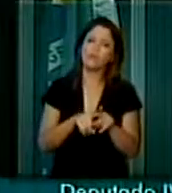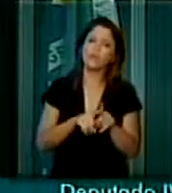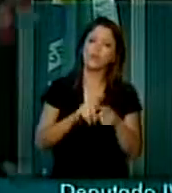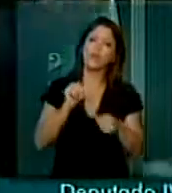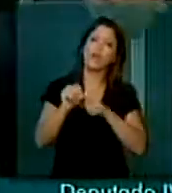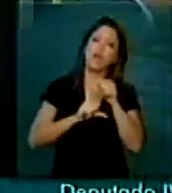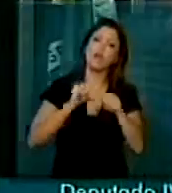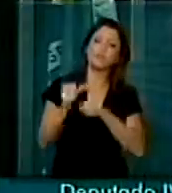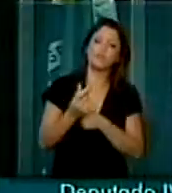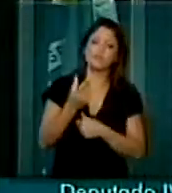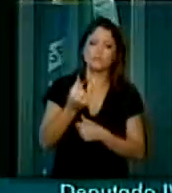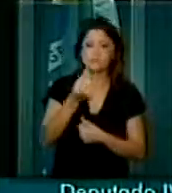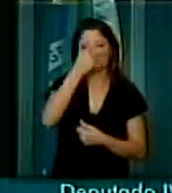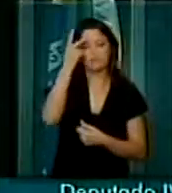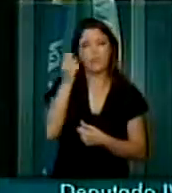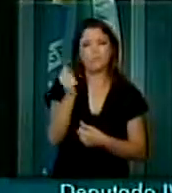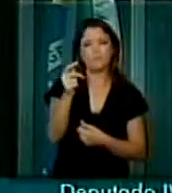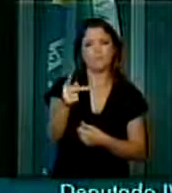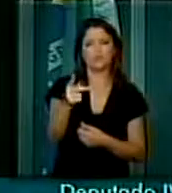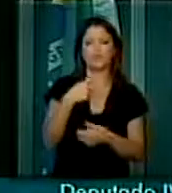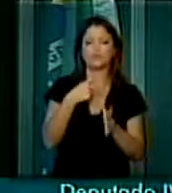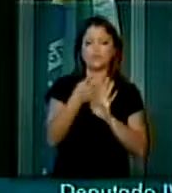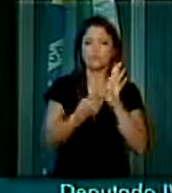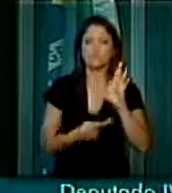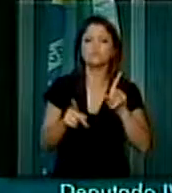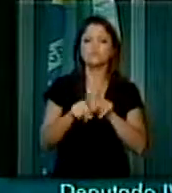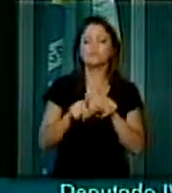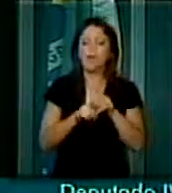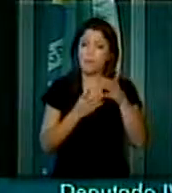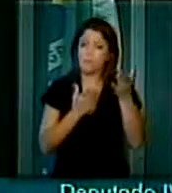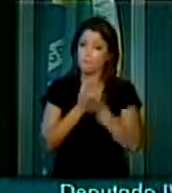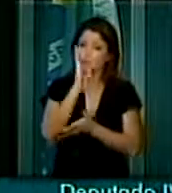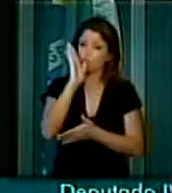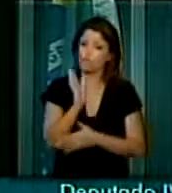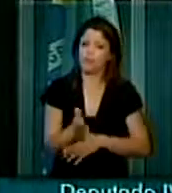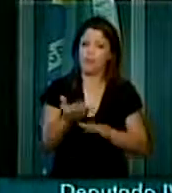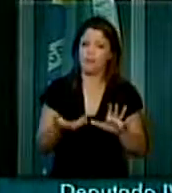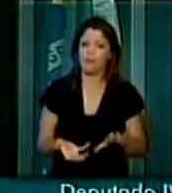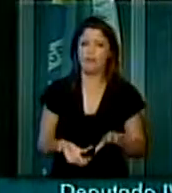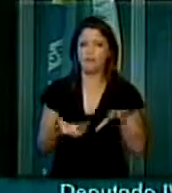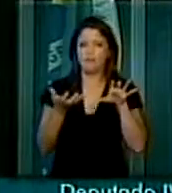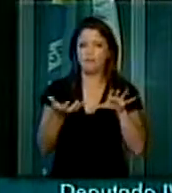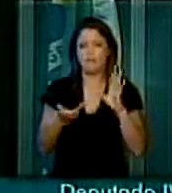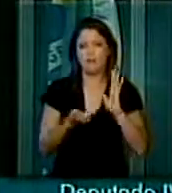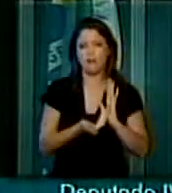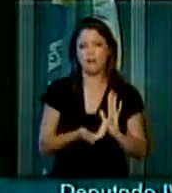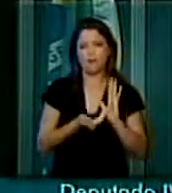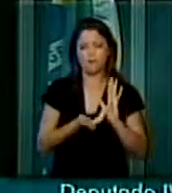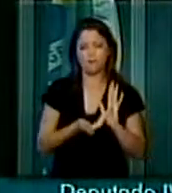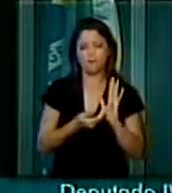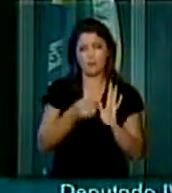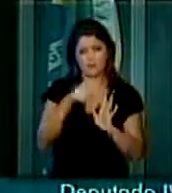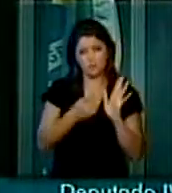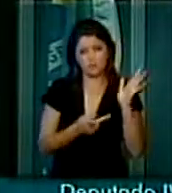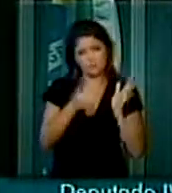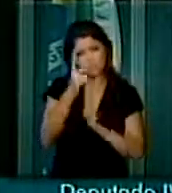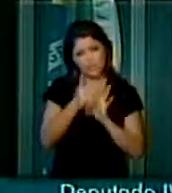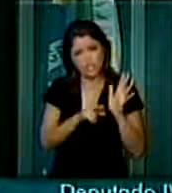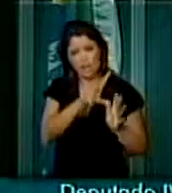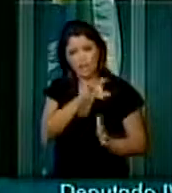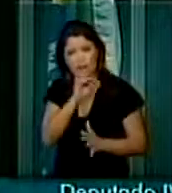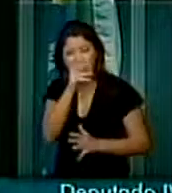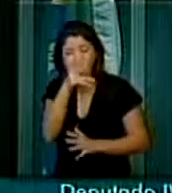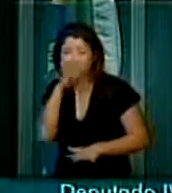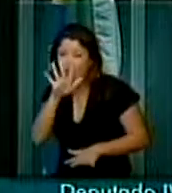dos aposentados e o projeto que passou na Câmara. E possivelmente esse projeto seja aprovado